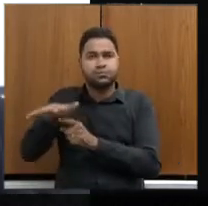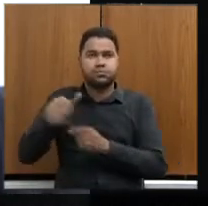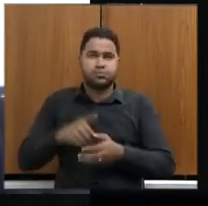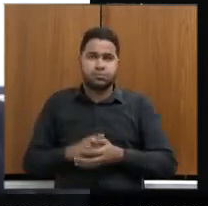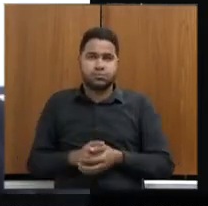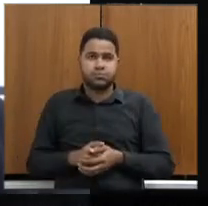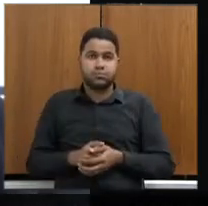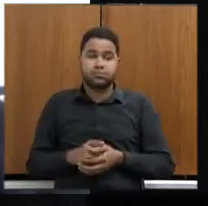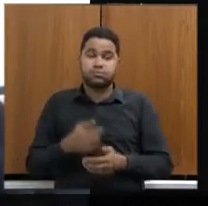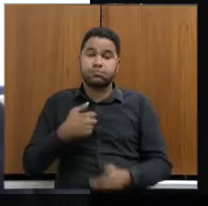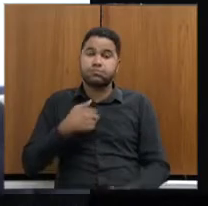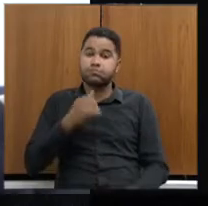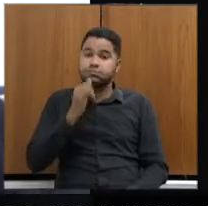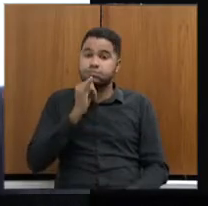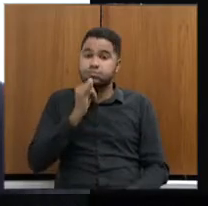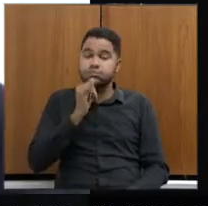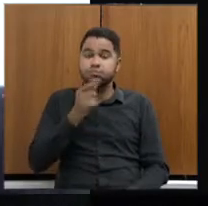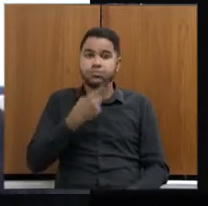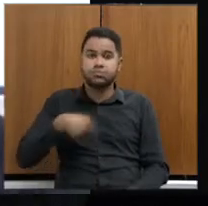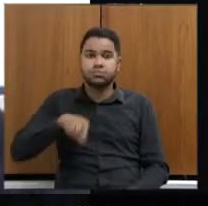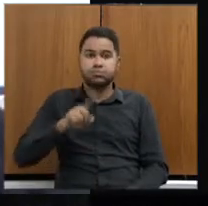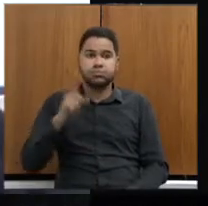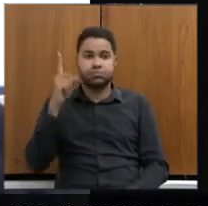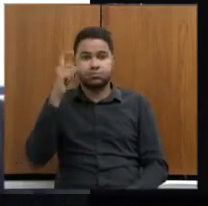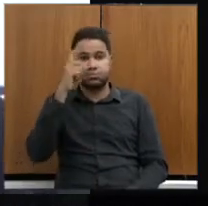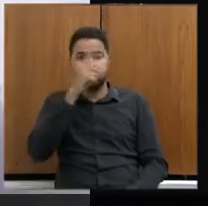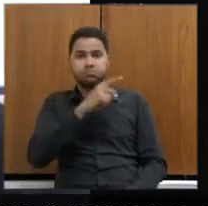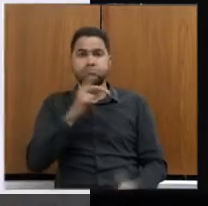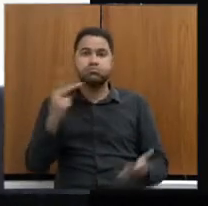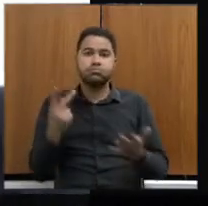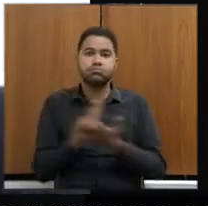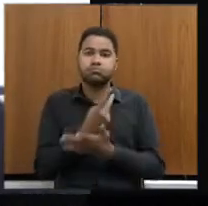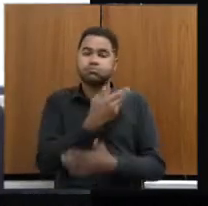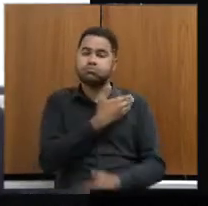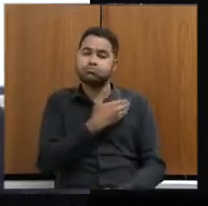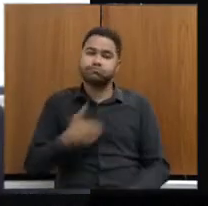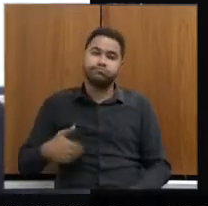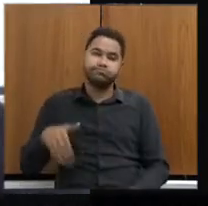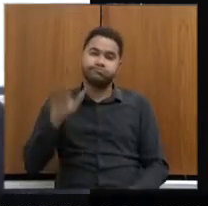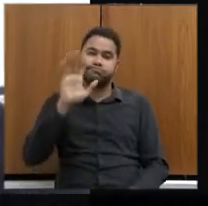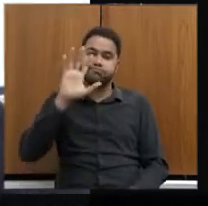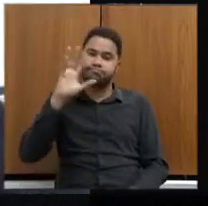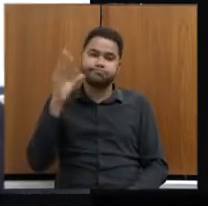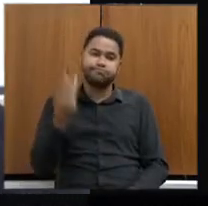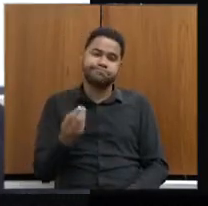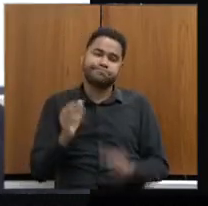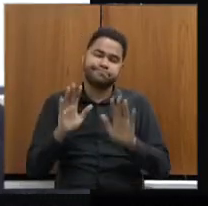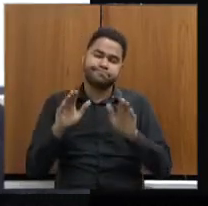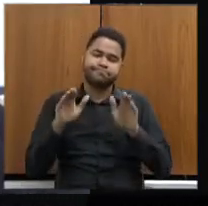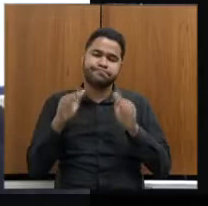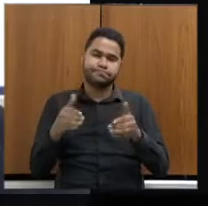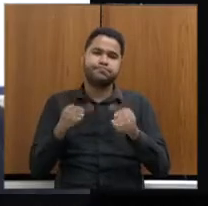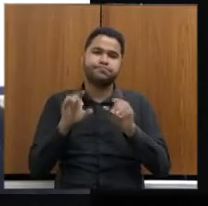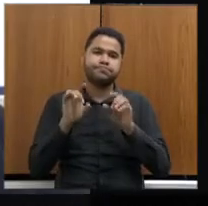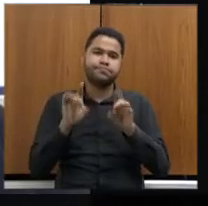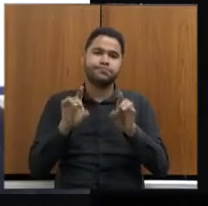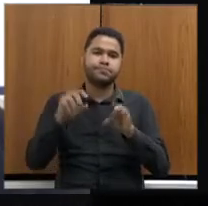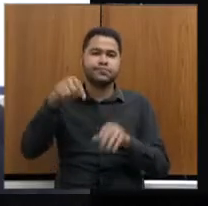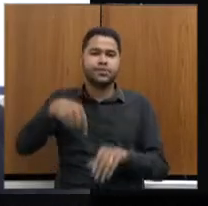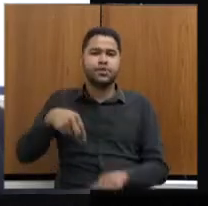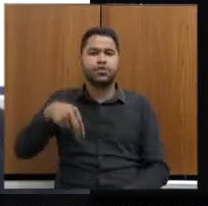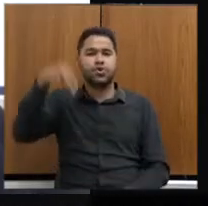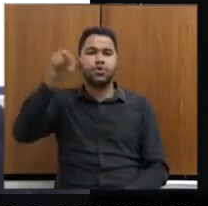sinto por exemplo aí as nossas dificuldades que acontece o estado todo mas de maneira muito especial aqui na minha região perde o